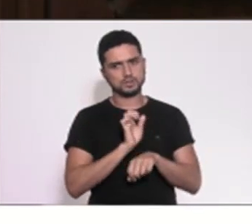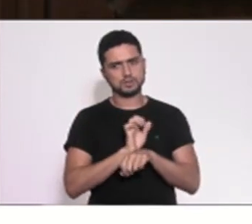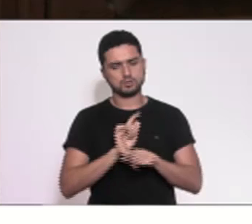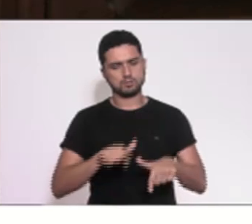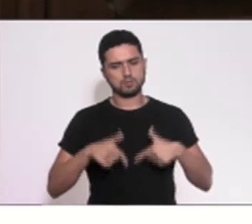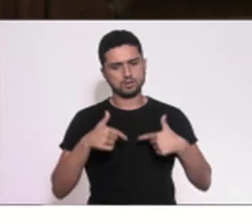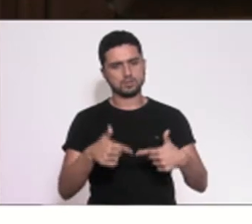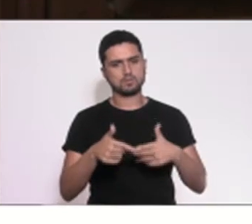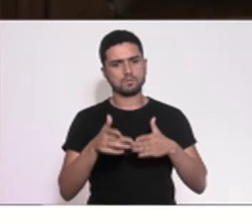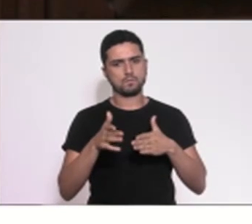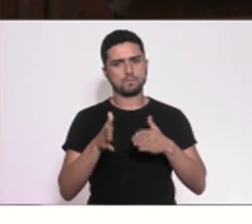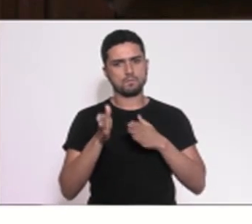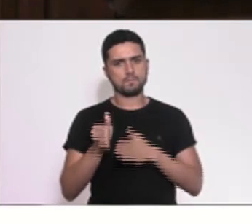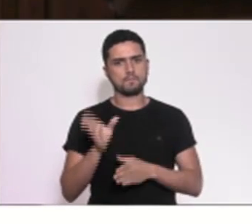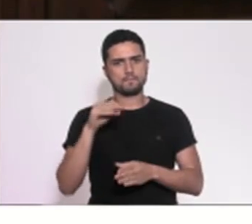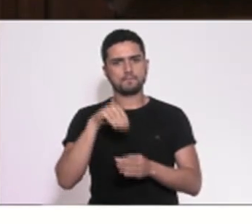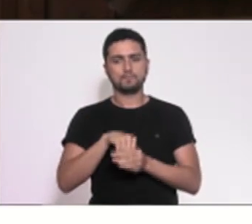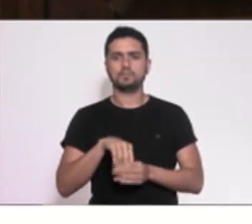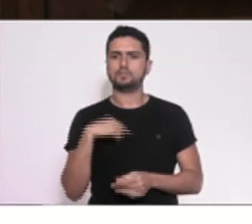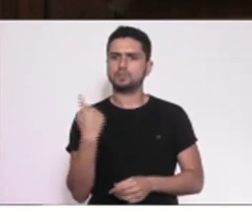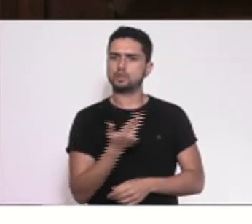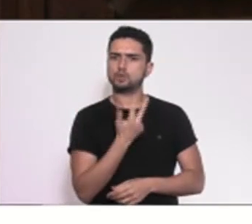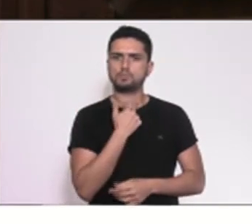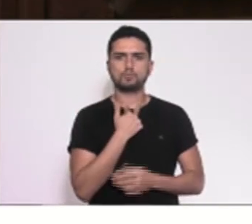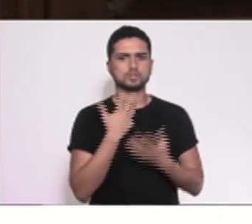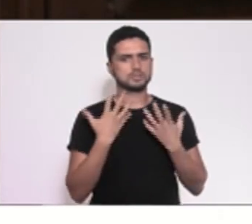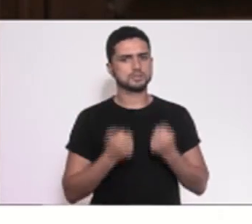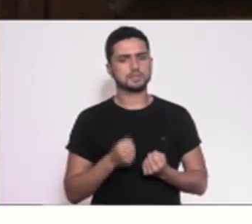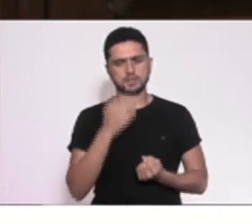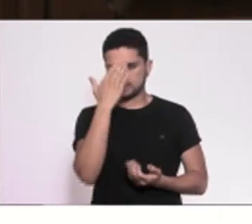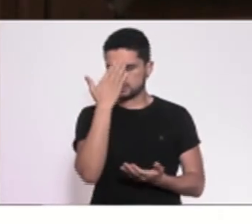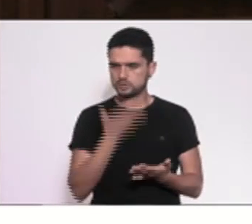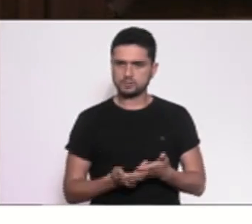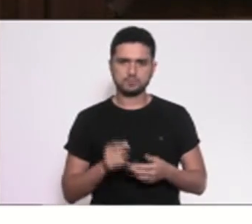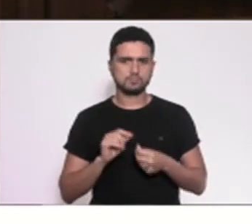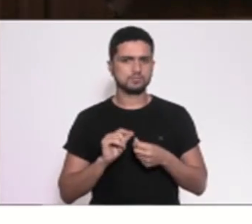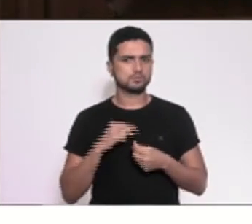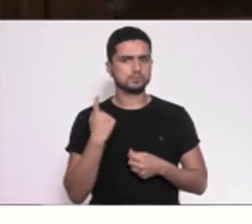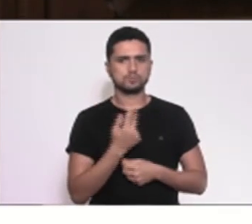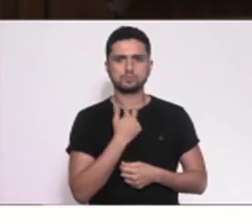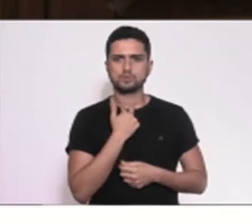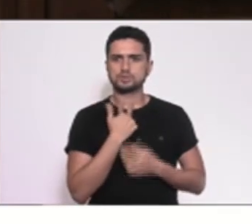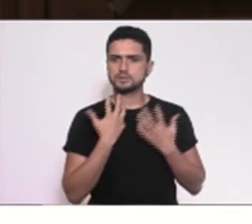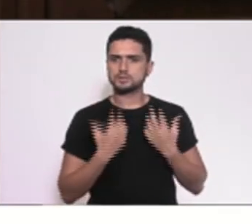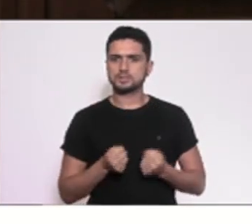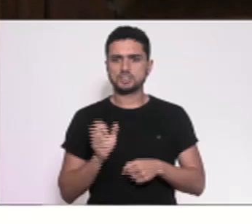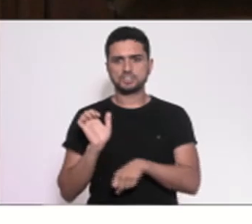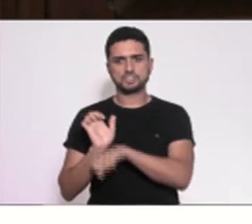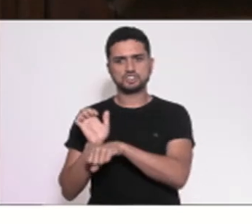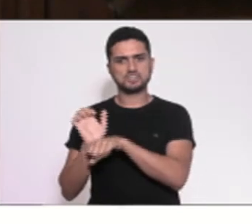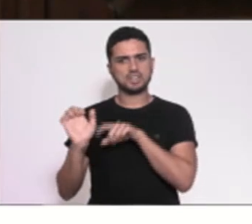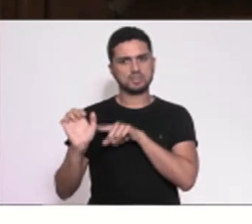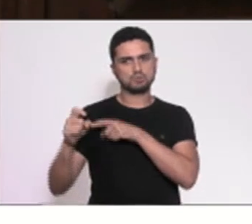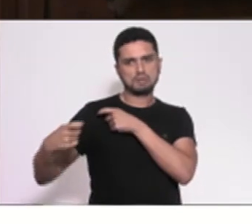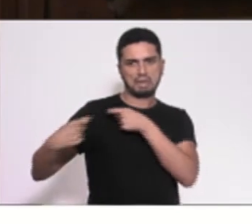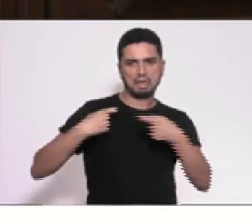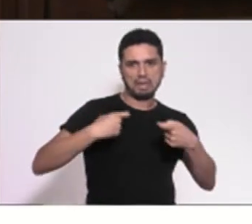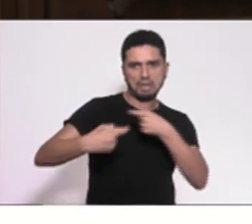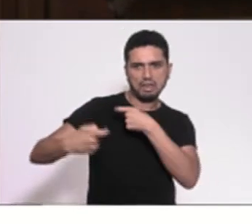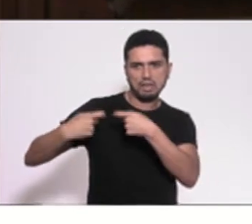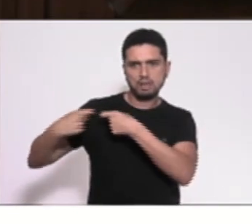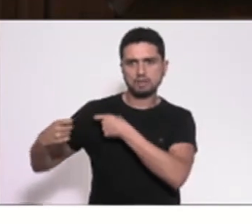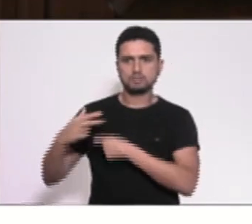fazer ou acreditar ou aceitar que o Estado seja ele próprio o agente da barbárie.